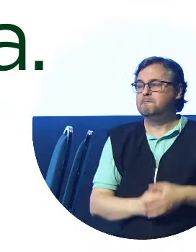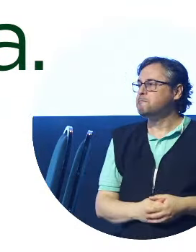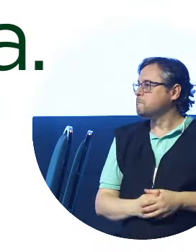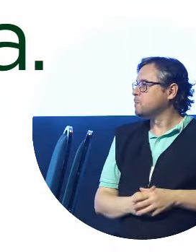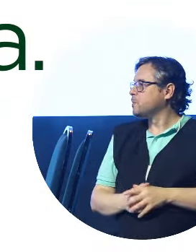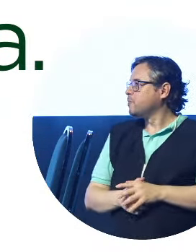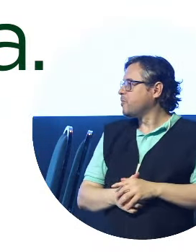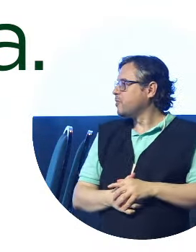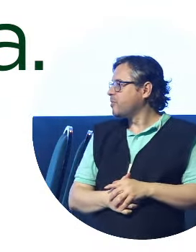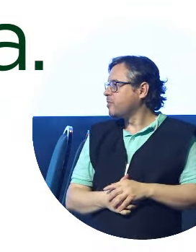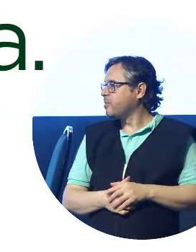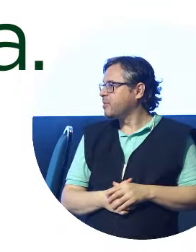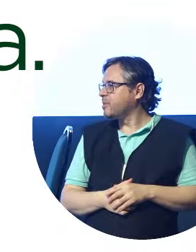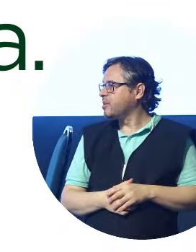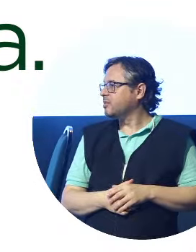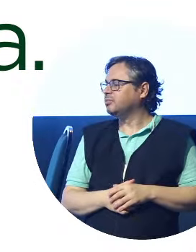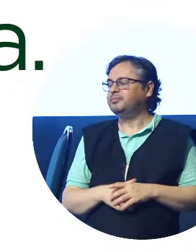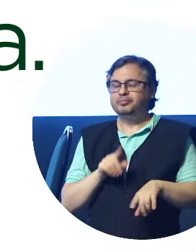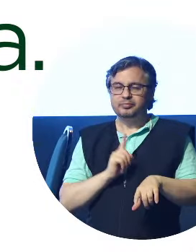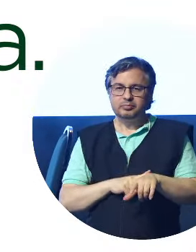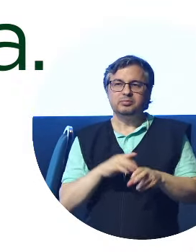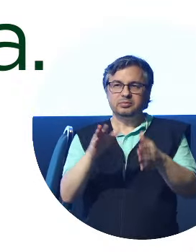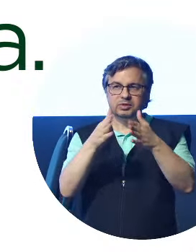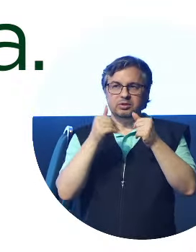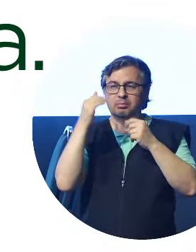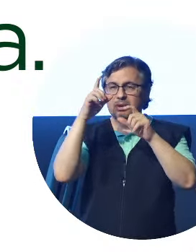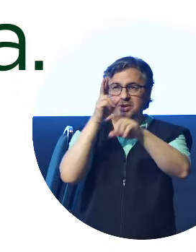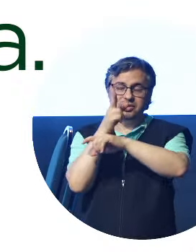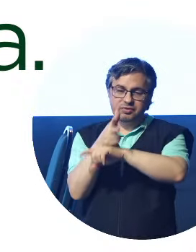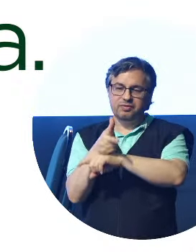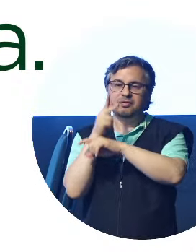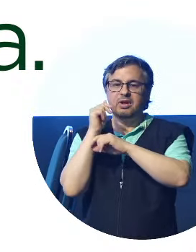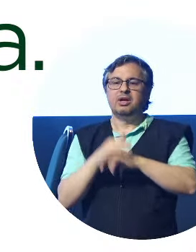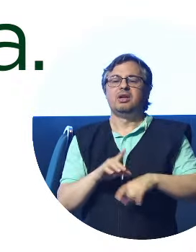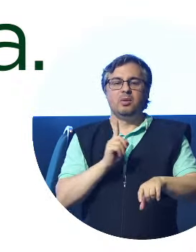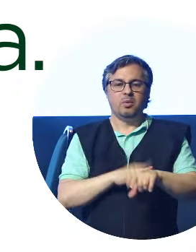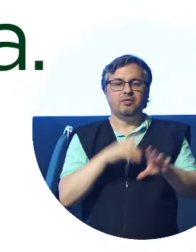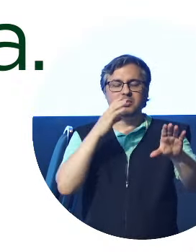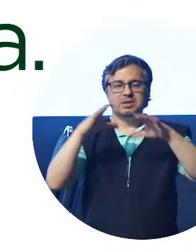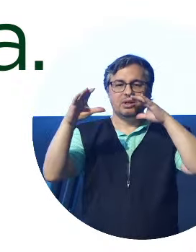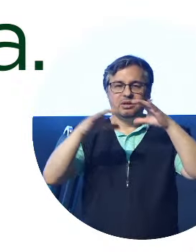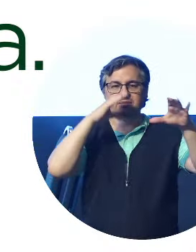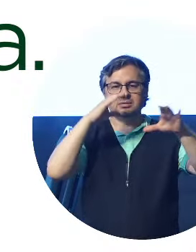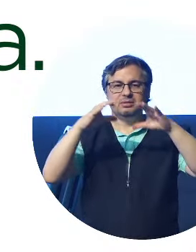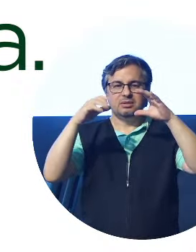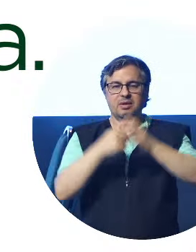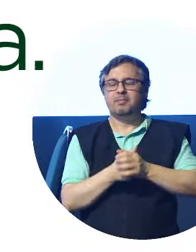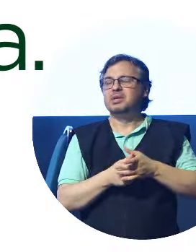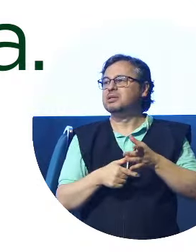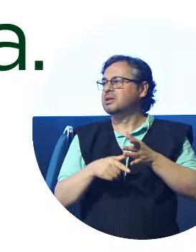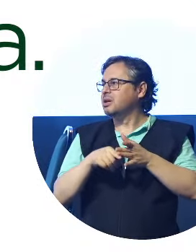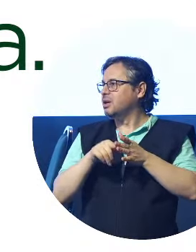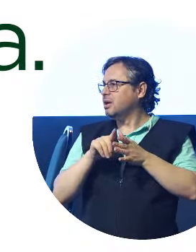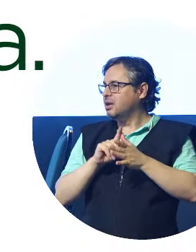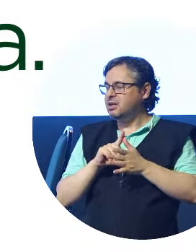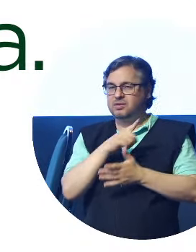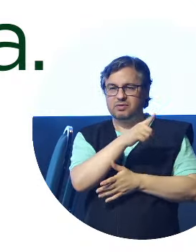Podem ir. E nós, já vocês vão nos chamar na transmissão. Enquanto isso, irmãos, nós vamos cantar. Mas antes, olha aqui, Fabiola, seja forte.